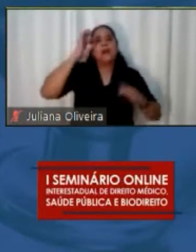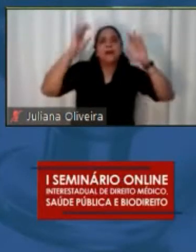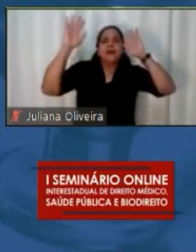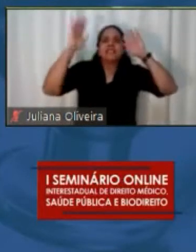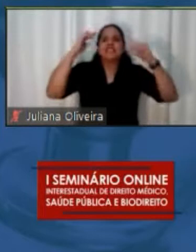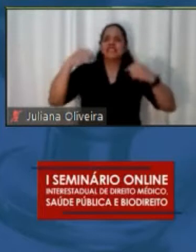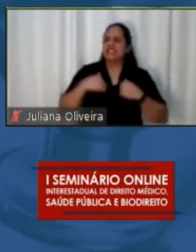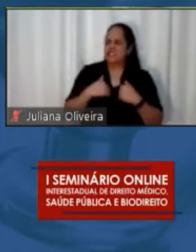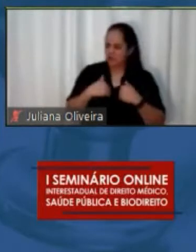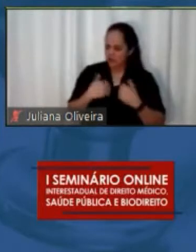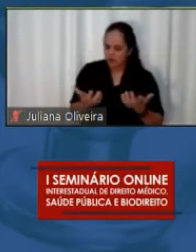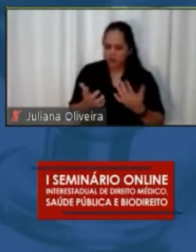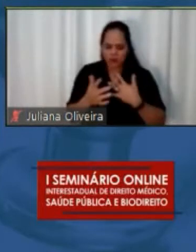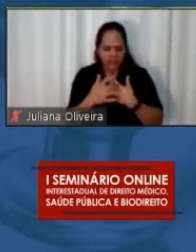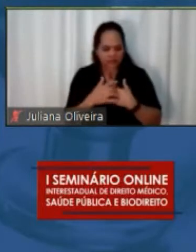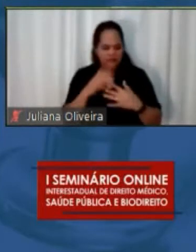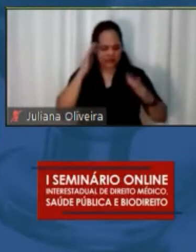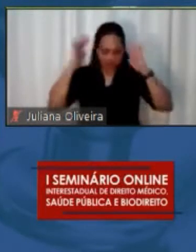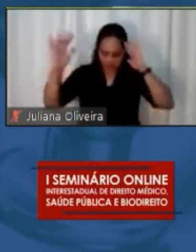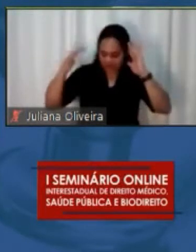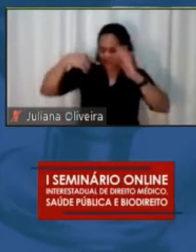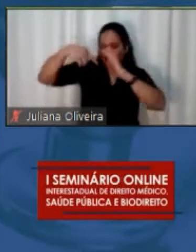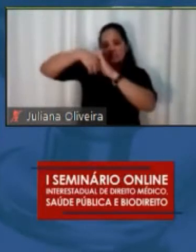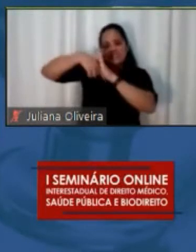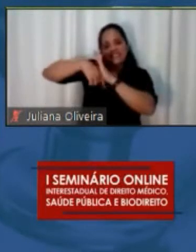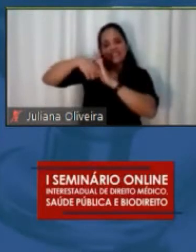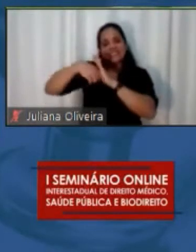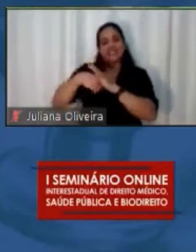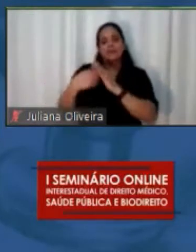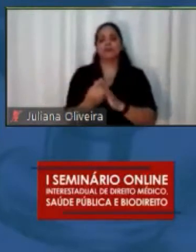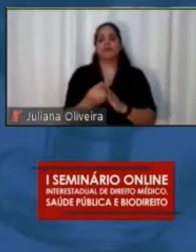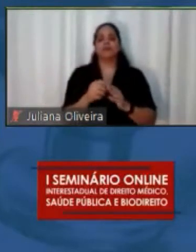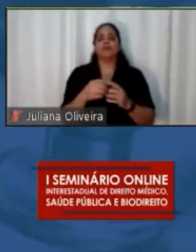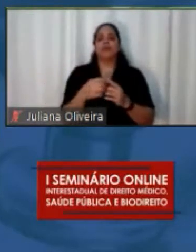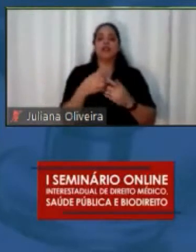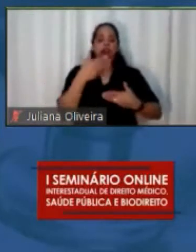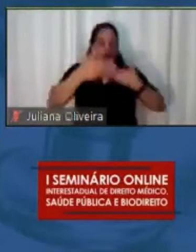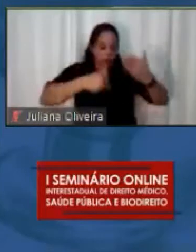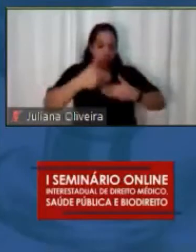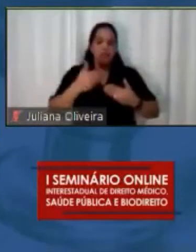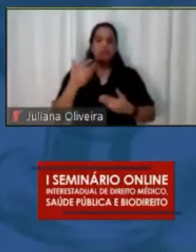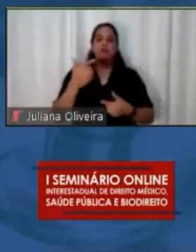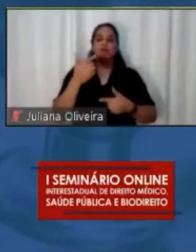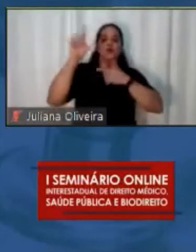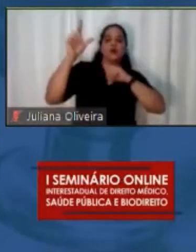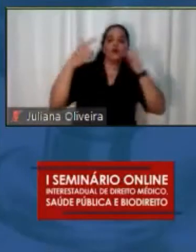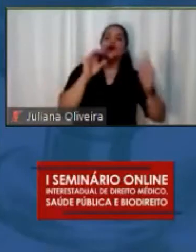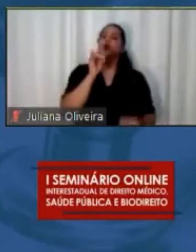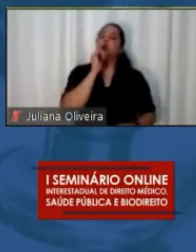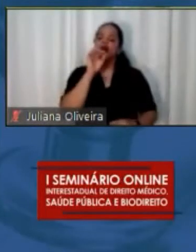todas as coisas. A terapia com a eritropoetina no início do tratamento, é uma terapia que deve ser